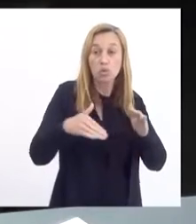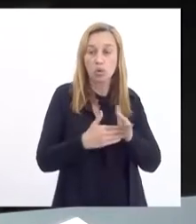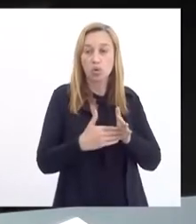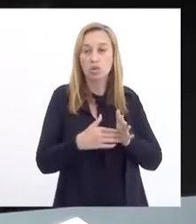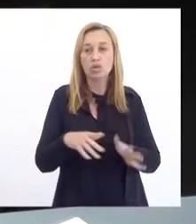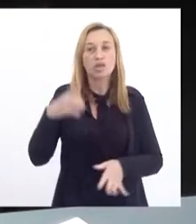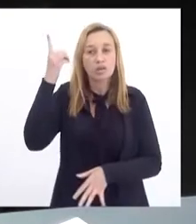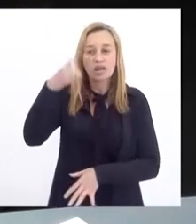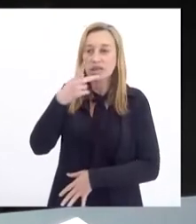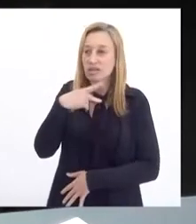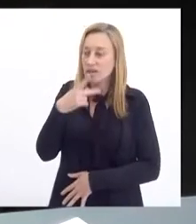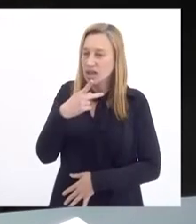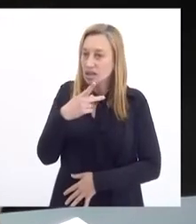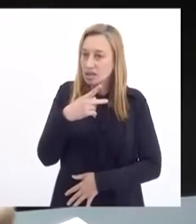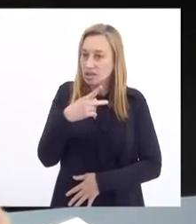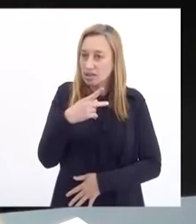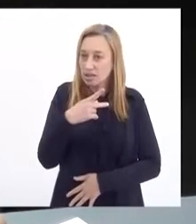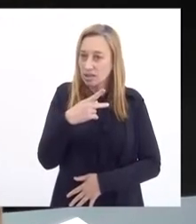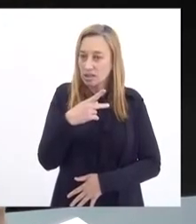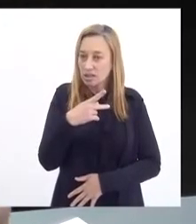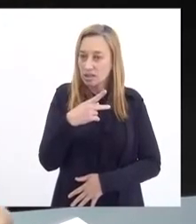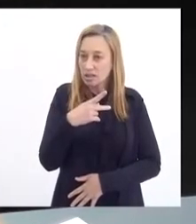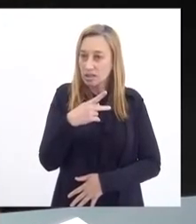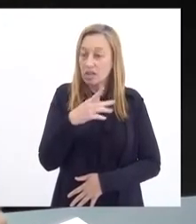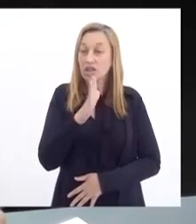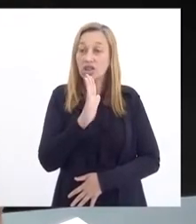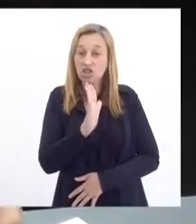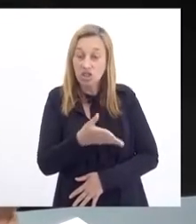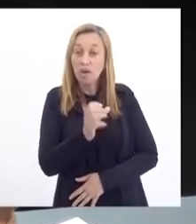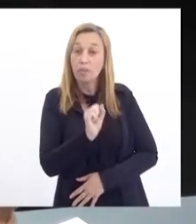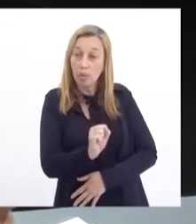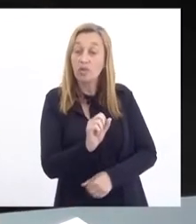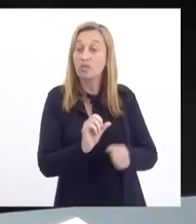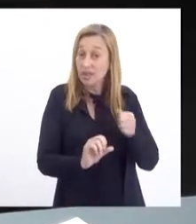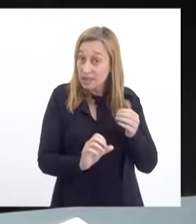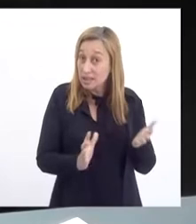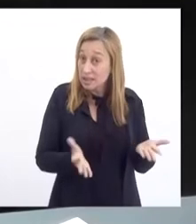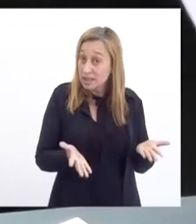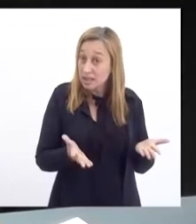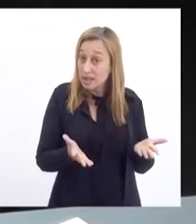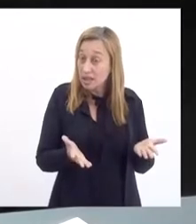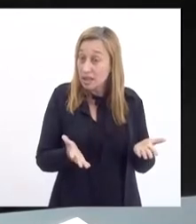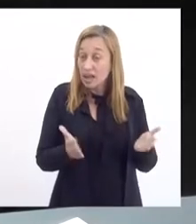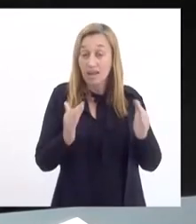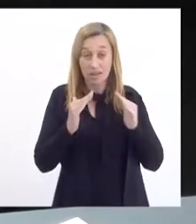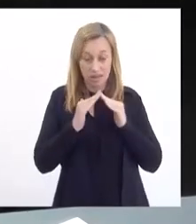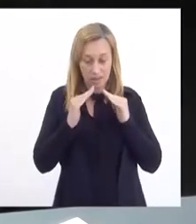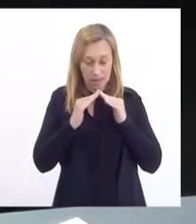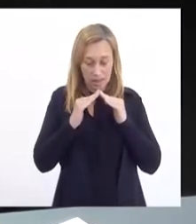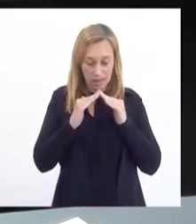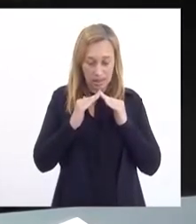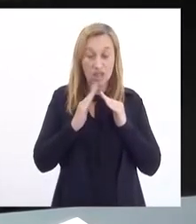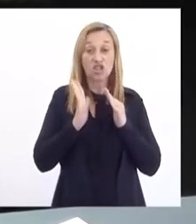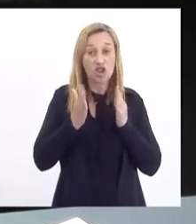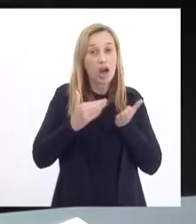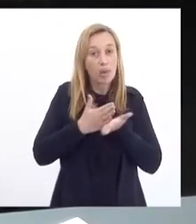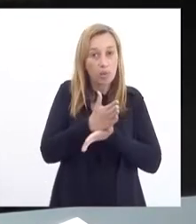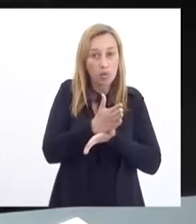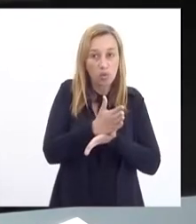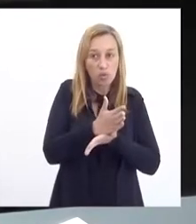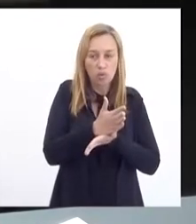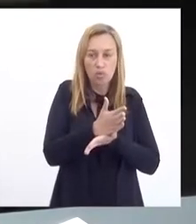está dizendo aquilo que ele já pode fazer. Essa casa já aprovou